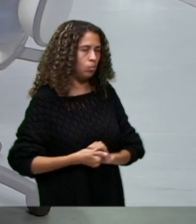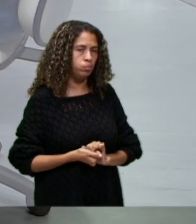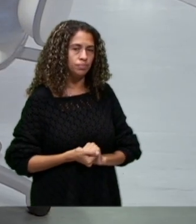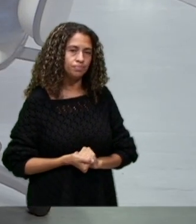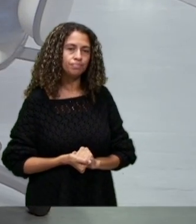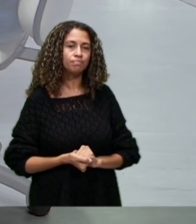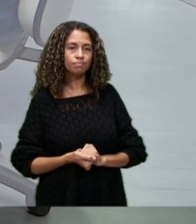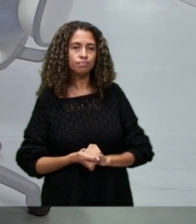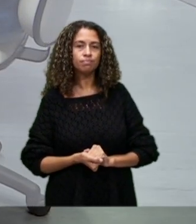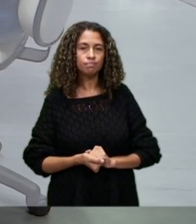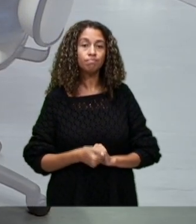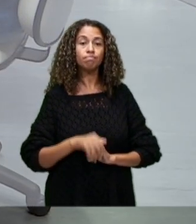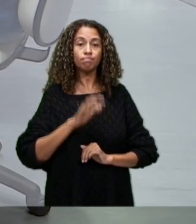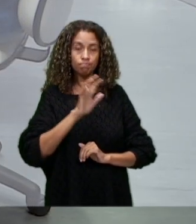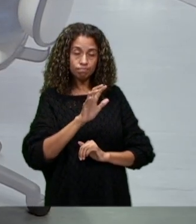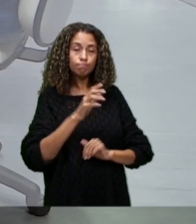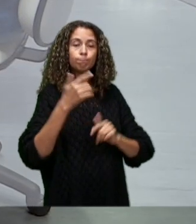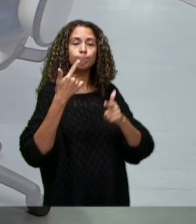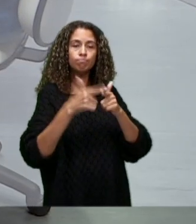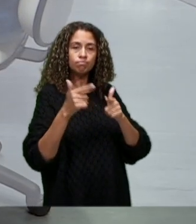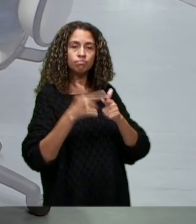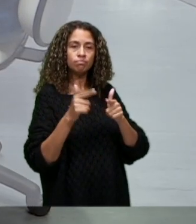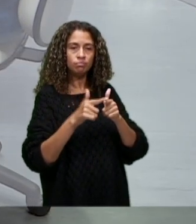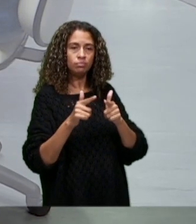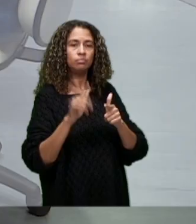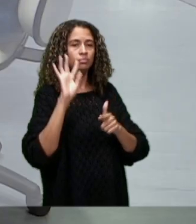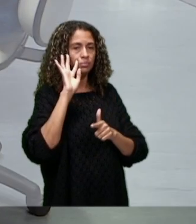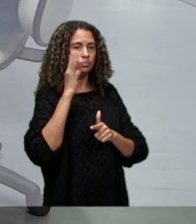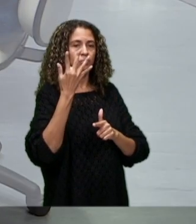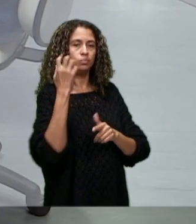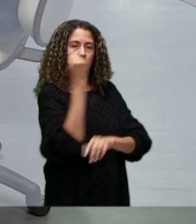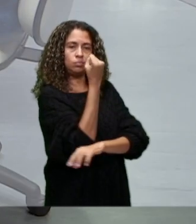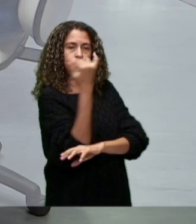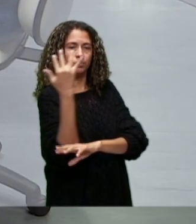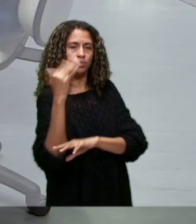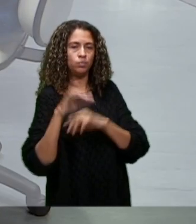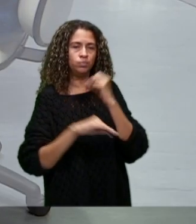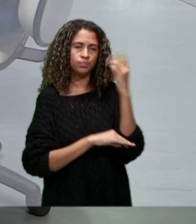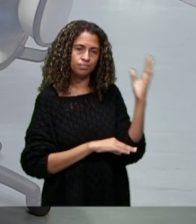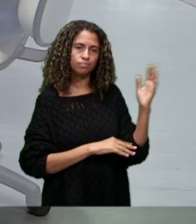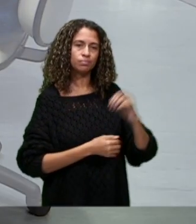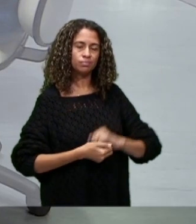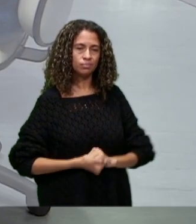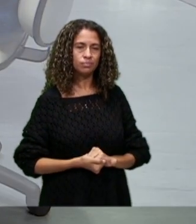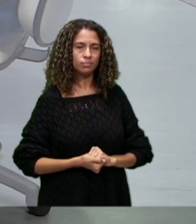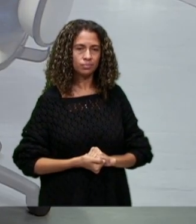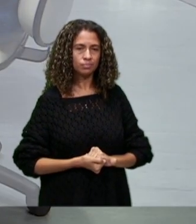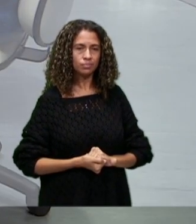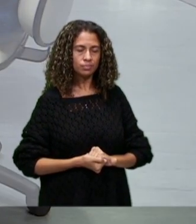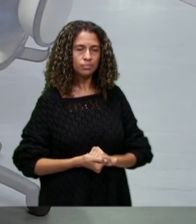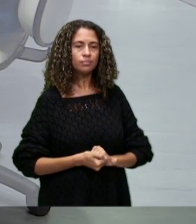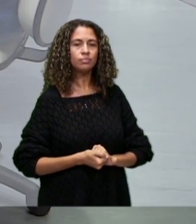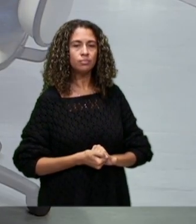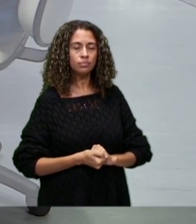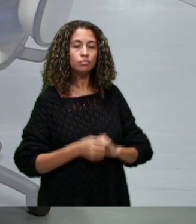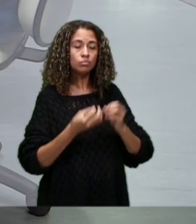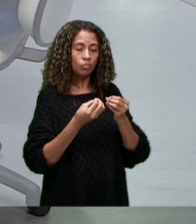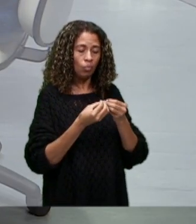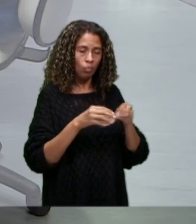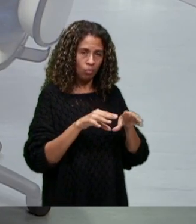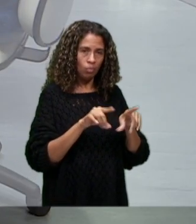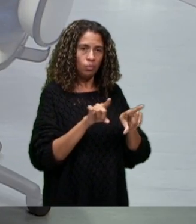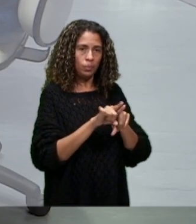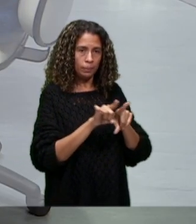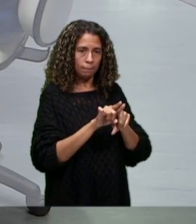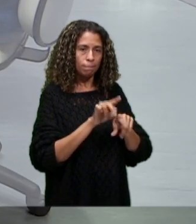conservando a praia, você acaba conservando o meio ambiente onde elas vão depositar esses ovos também, mais ou